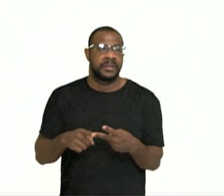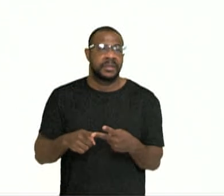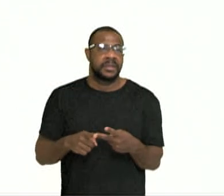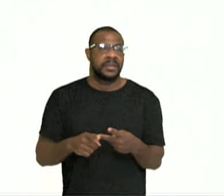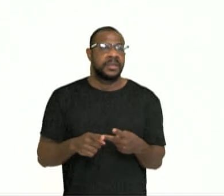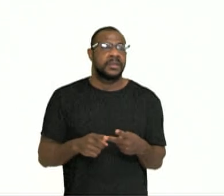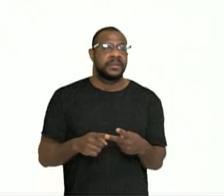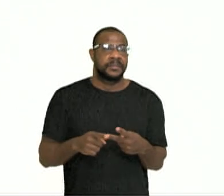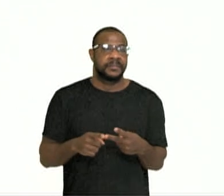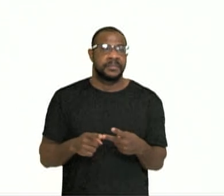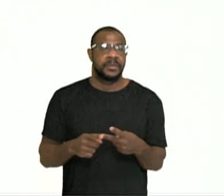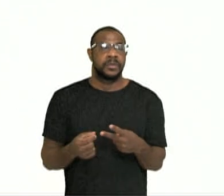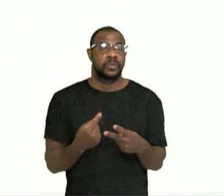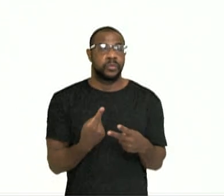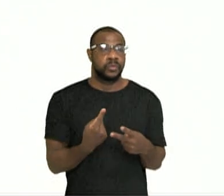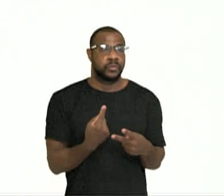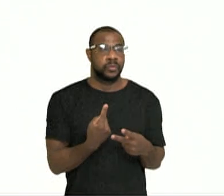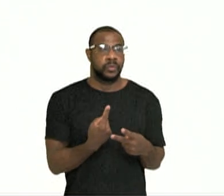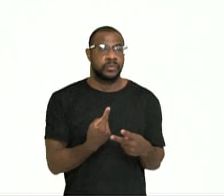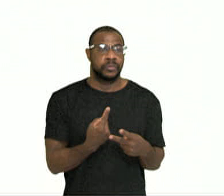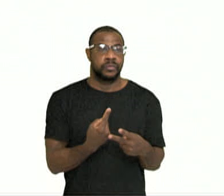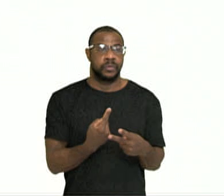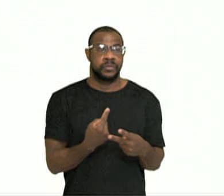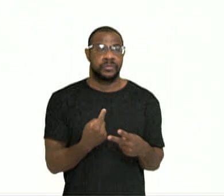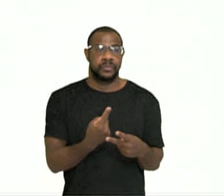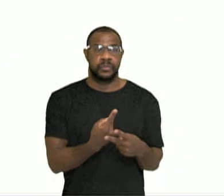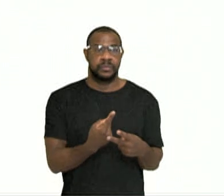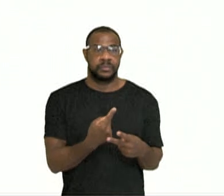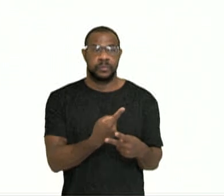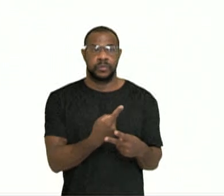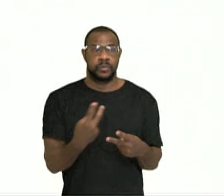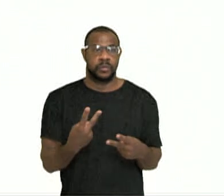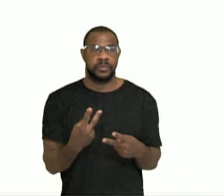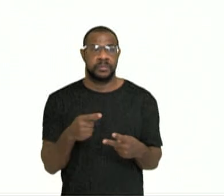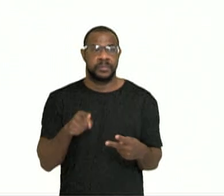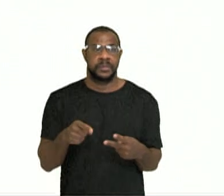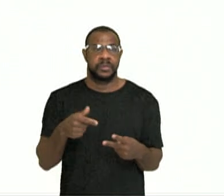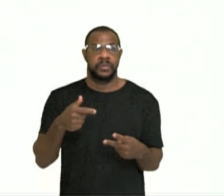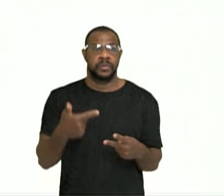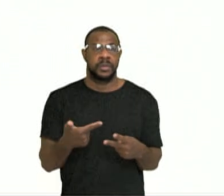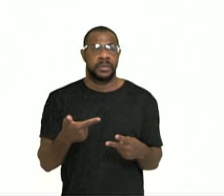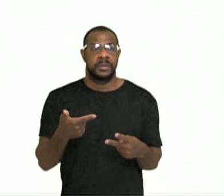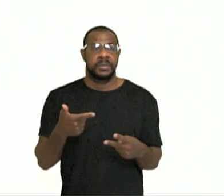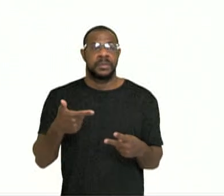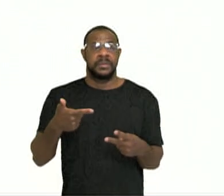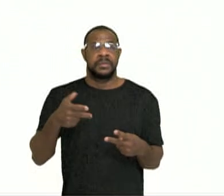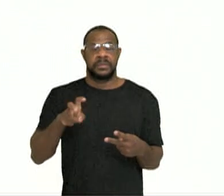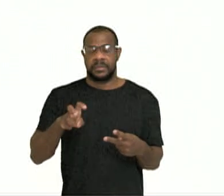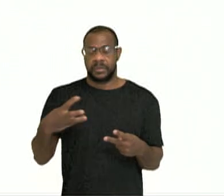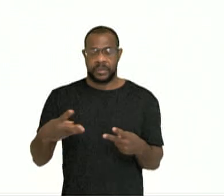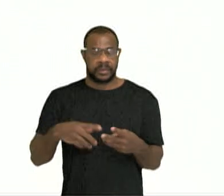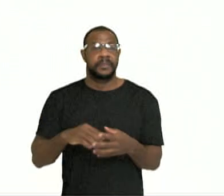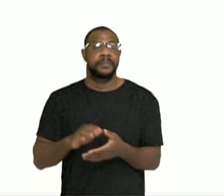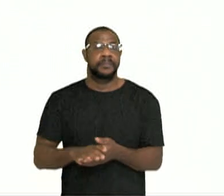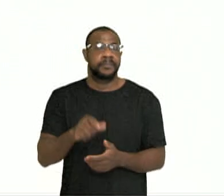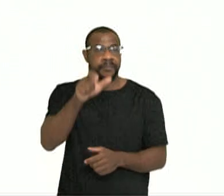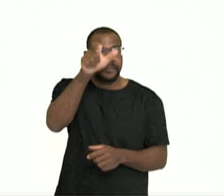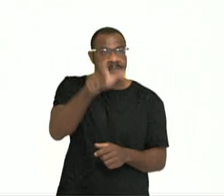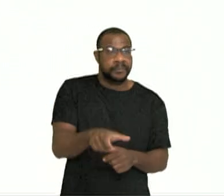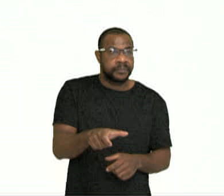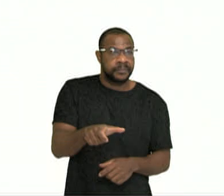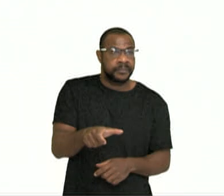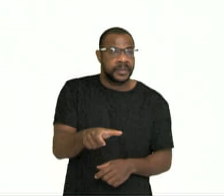12.254 espécies avaliadas. E aí nós temos 3 colunas aqui, né? 318 dessas espécies